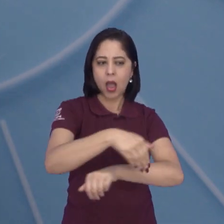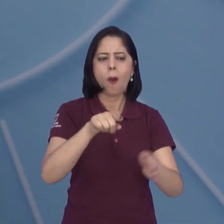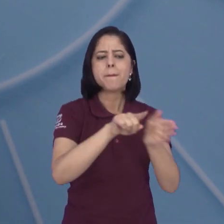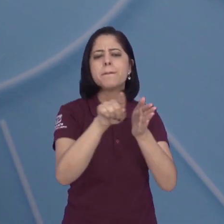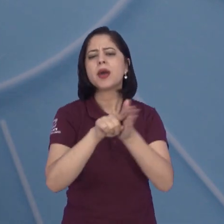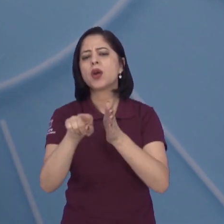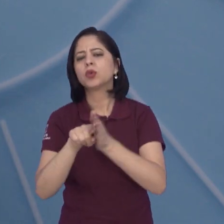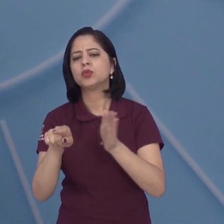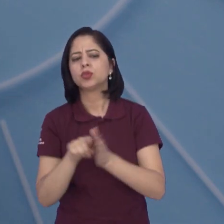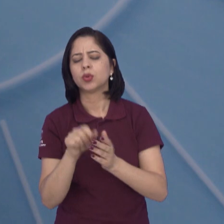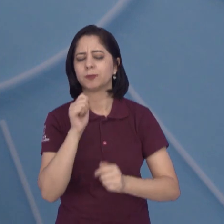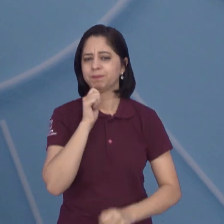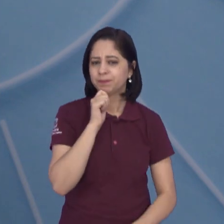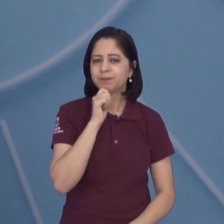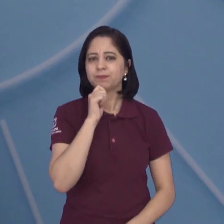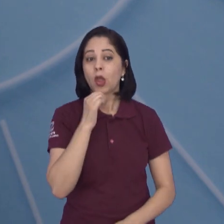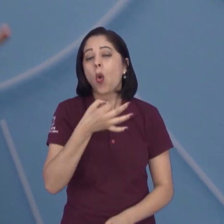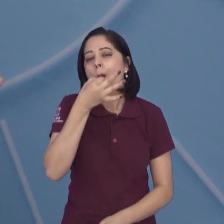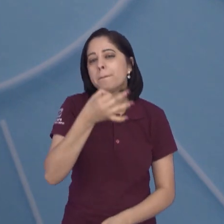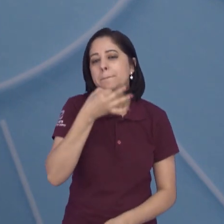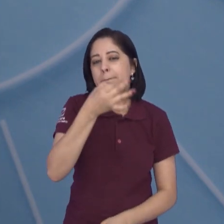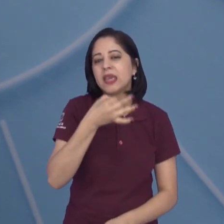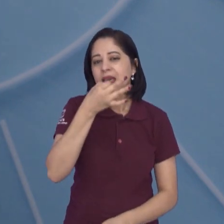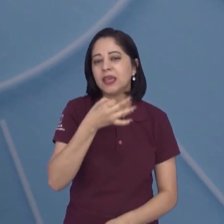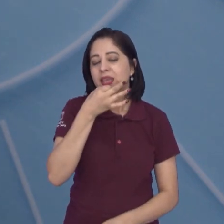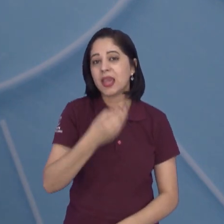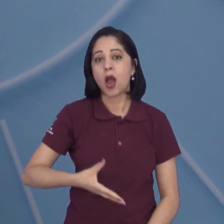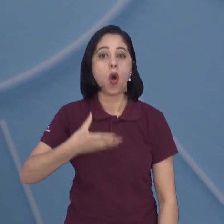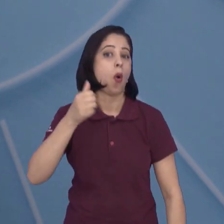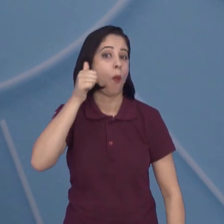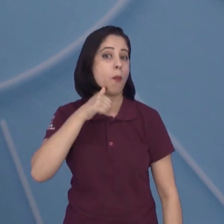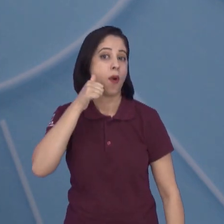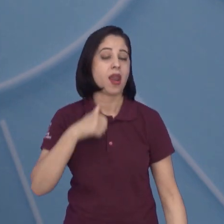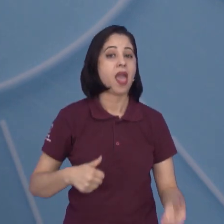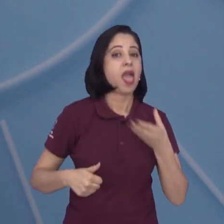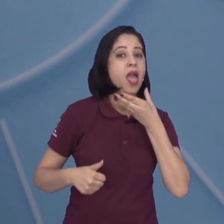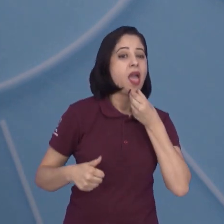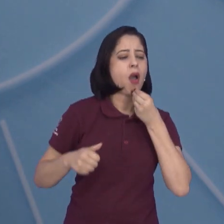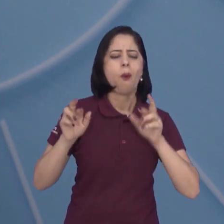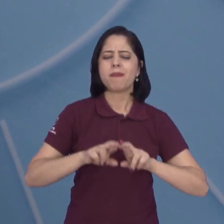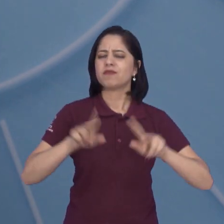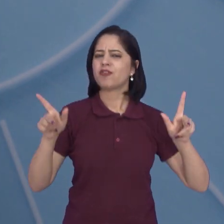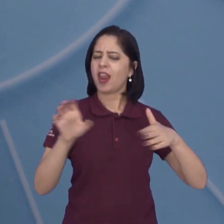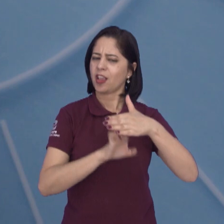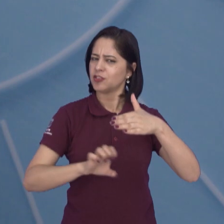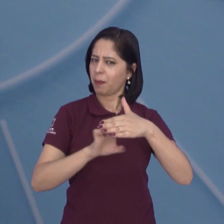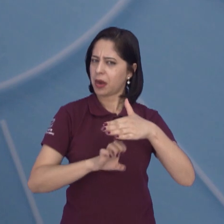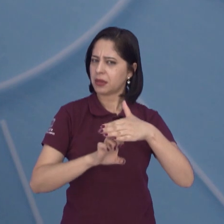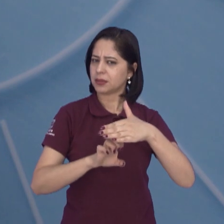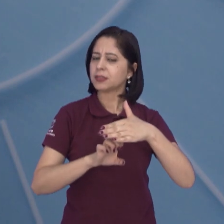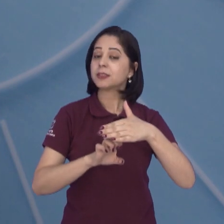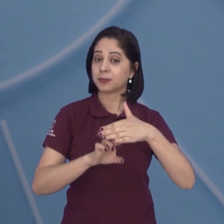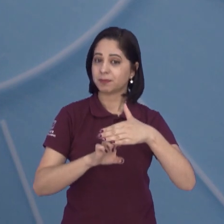munícipes como que eles enxergam essa divisão entre homens e mulheres nesse mundo corporativo. Vamos